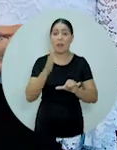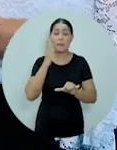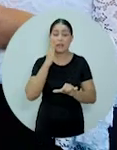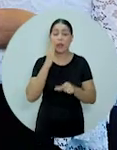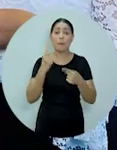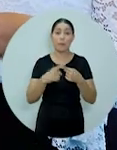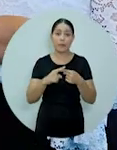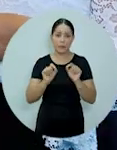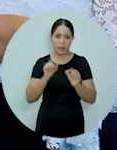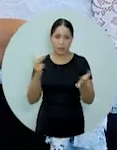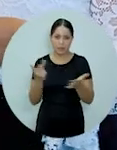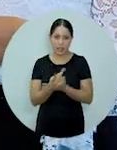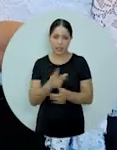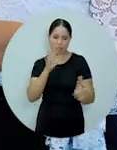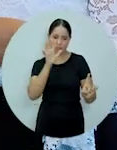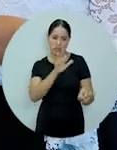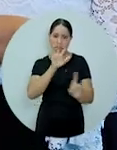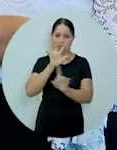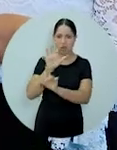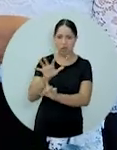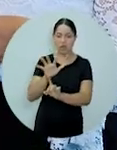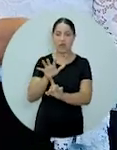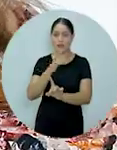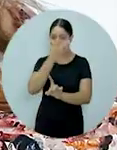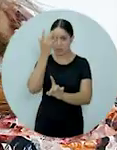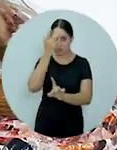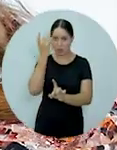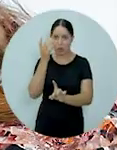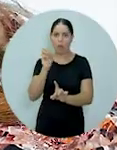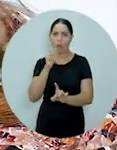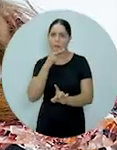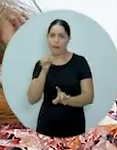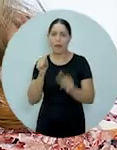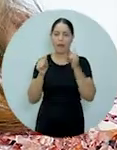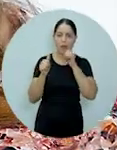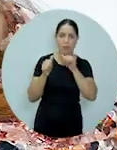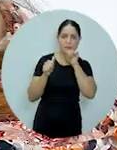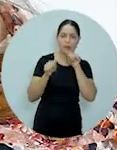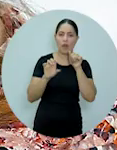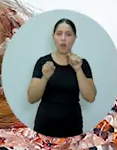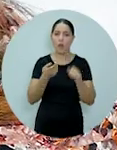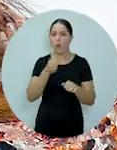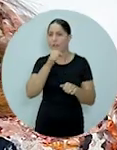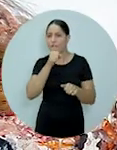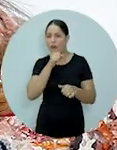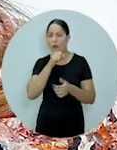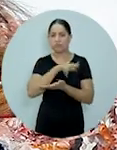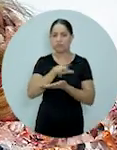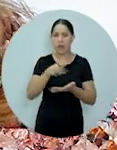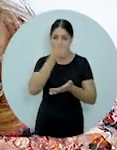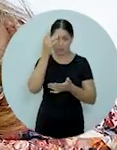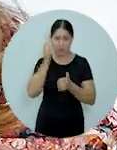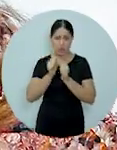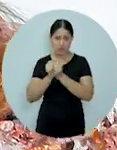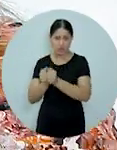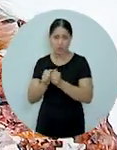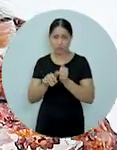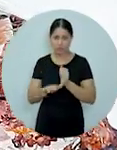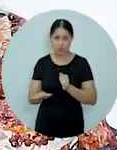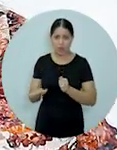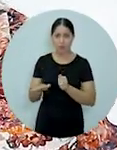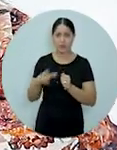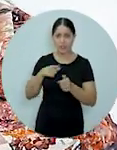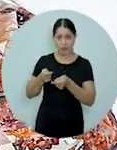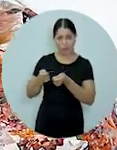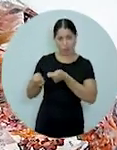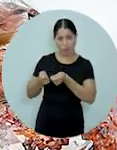alienador que começa a denegrir a imagem do outro. Esse alienador pode ser a mãe, pode ser o pai, né? Pode ser uma avó, é alguém